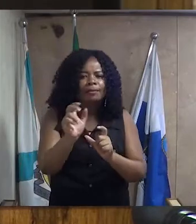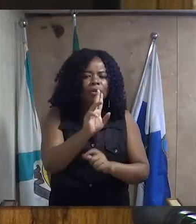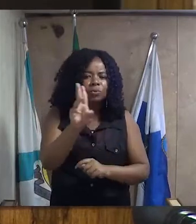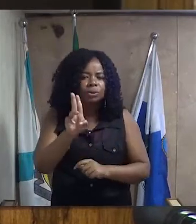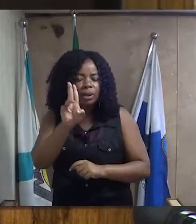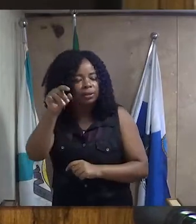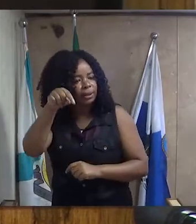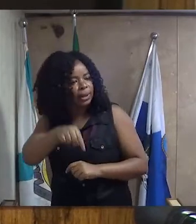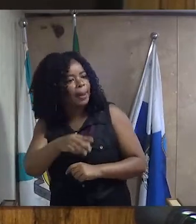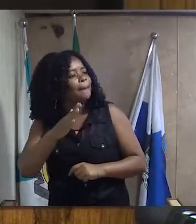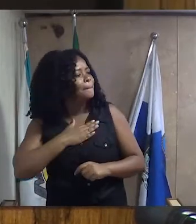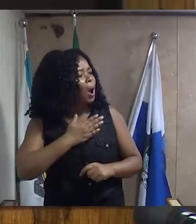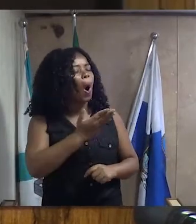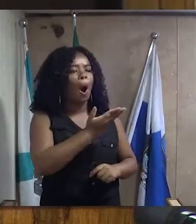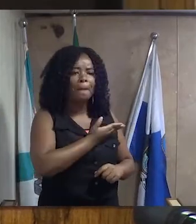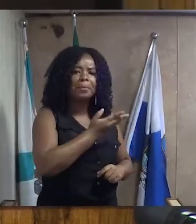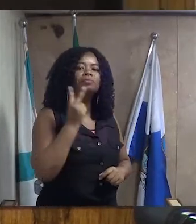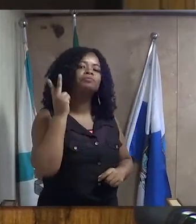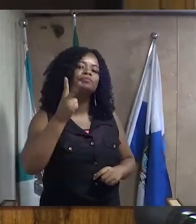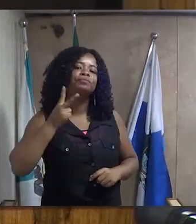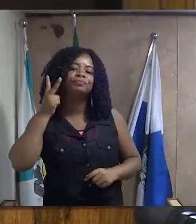Meu amigo vereador